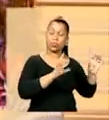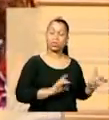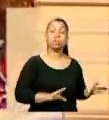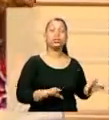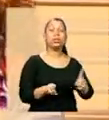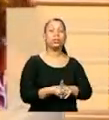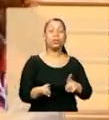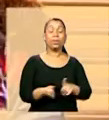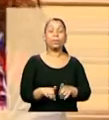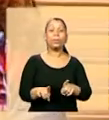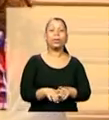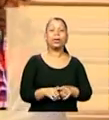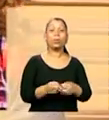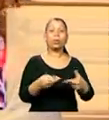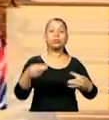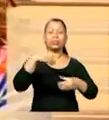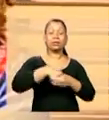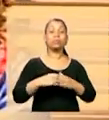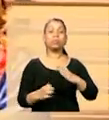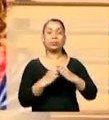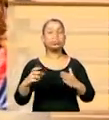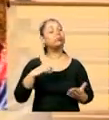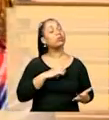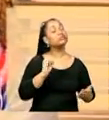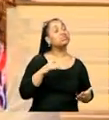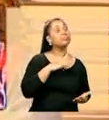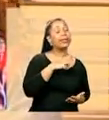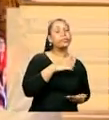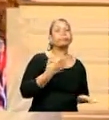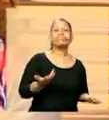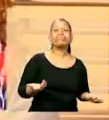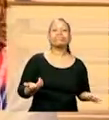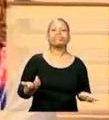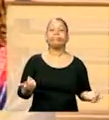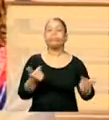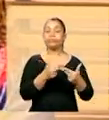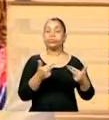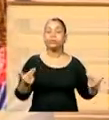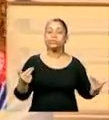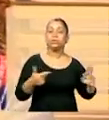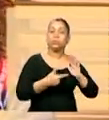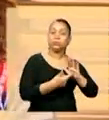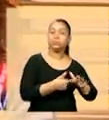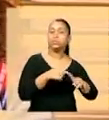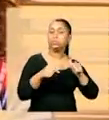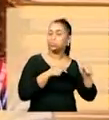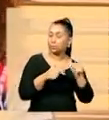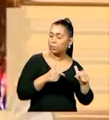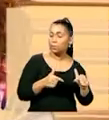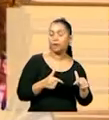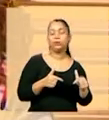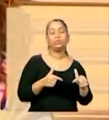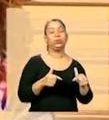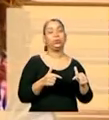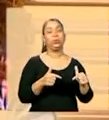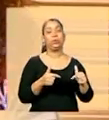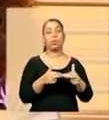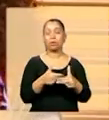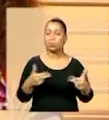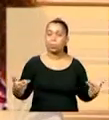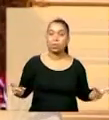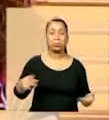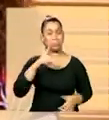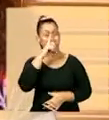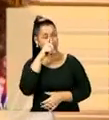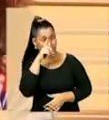há uma situação que está expondo esse trabalhador a algum tipo de risco que possa gerar transtornos mentais,